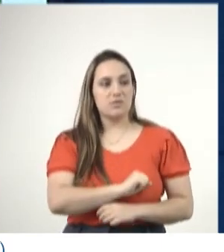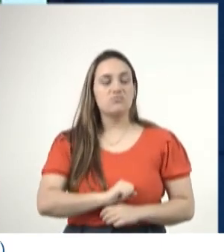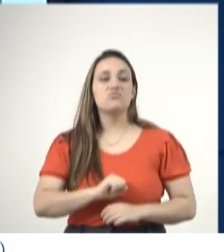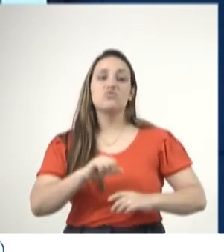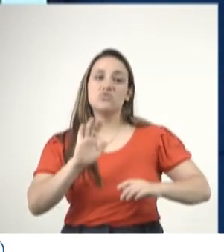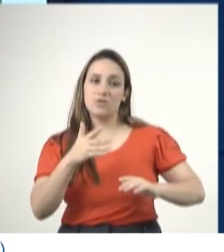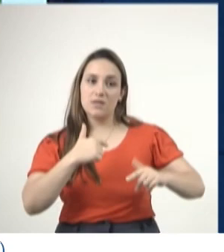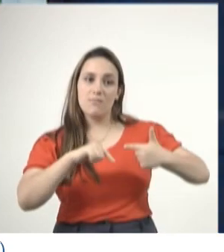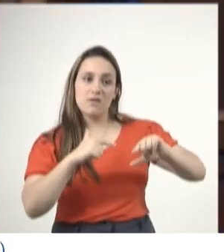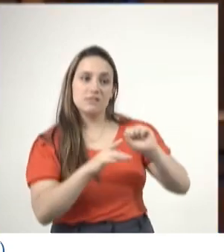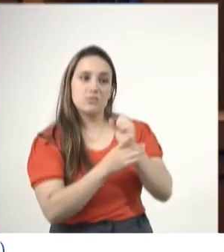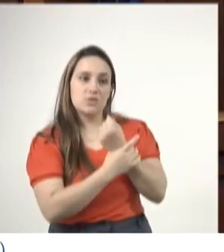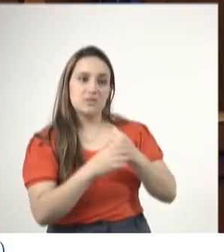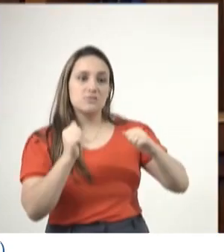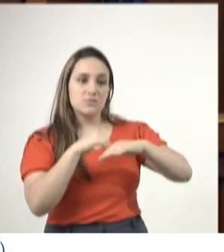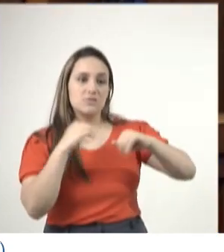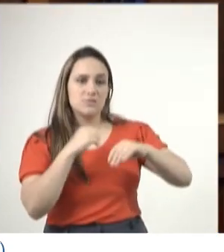70.